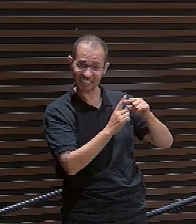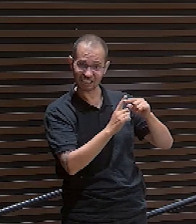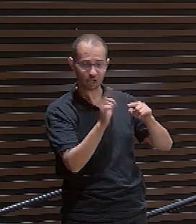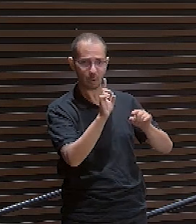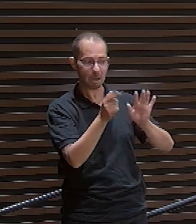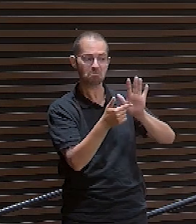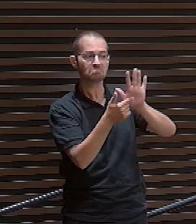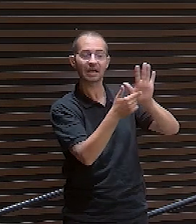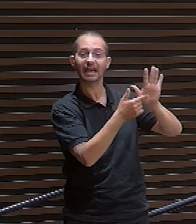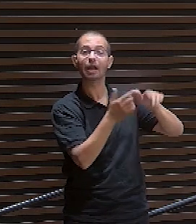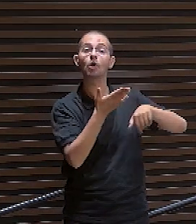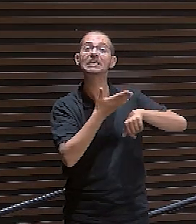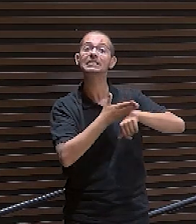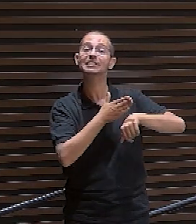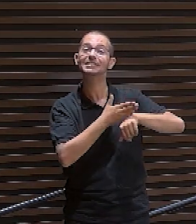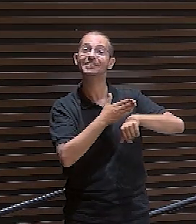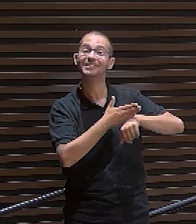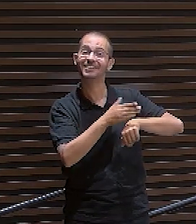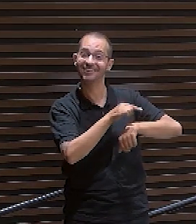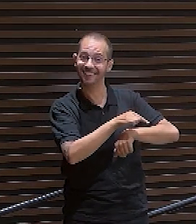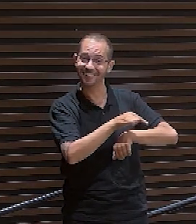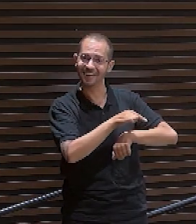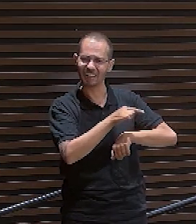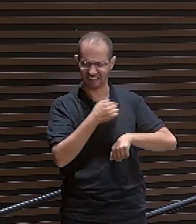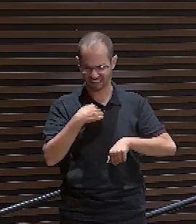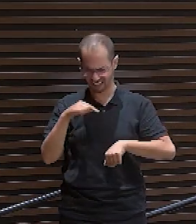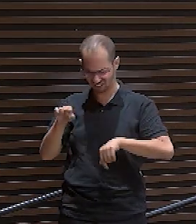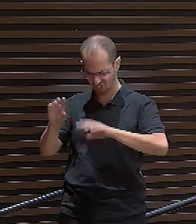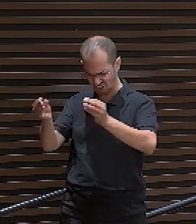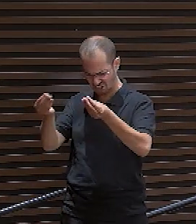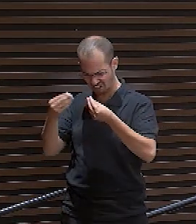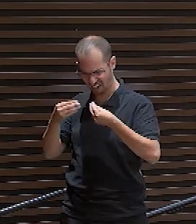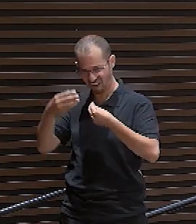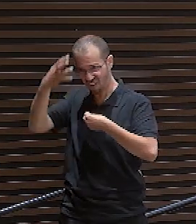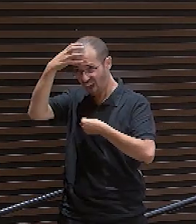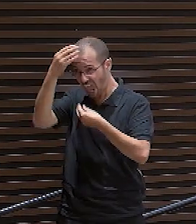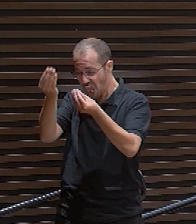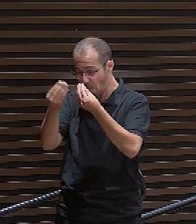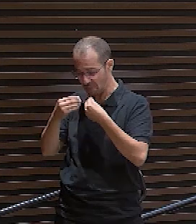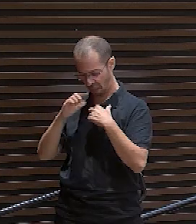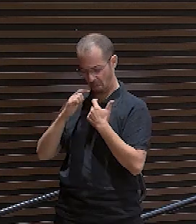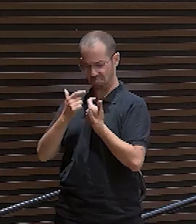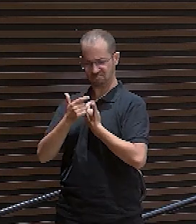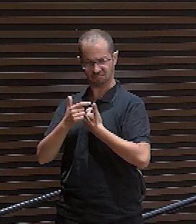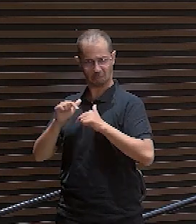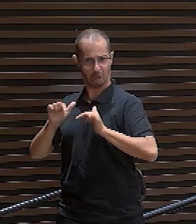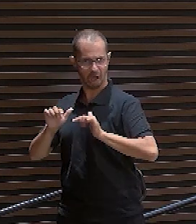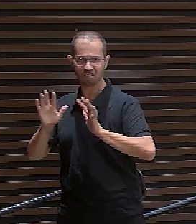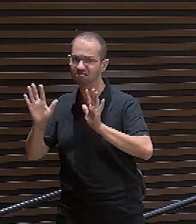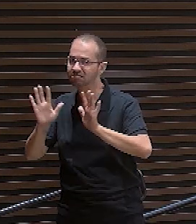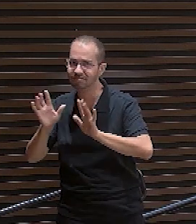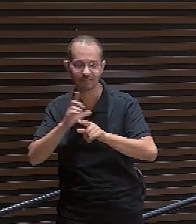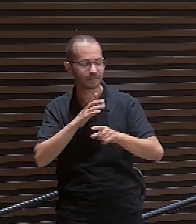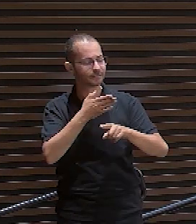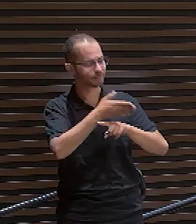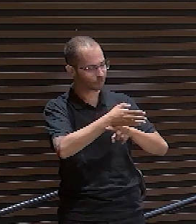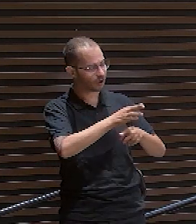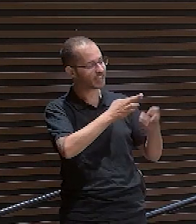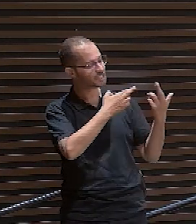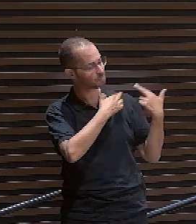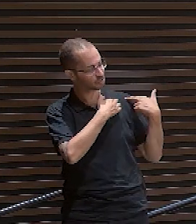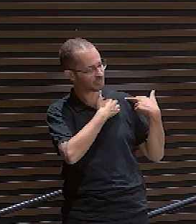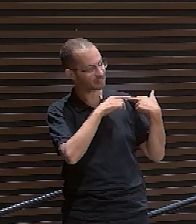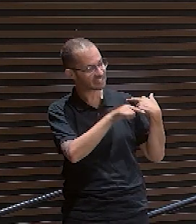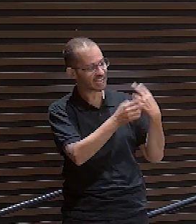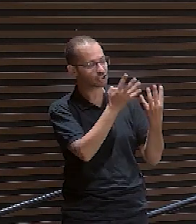exibição. Ele priorizou sua responsabilidade com o coral, mostrando que sua fé e